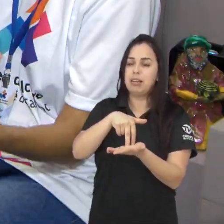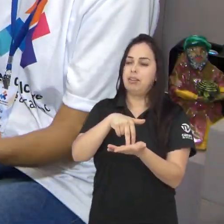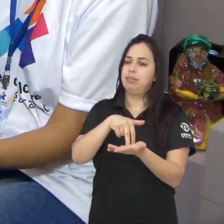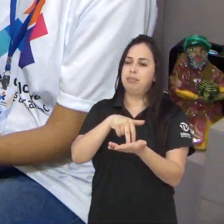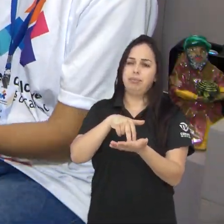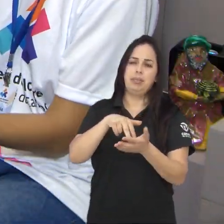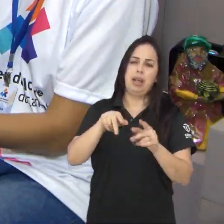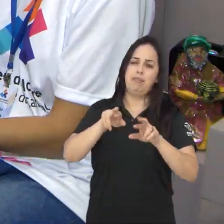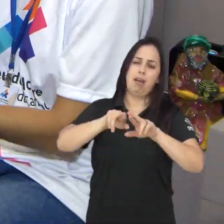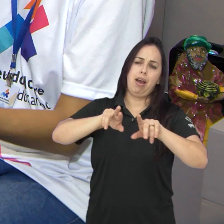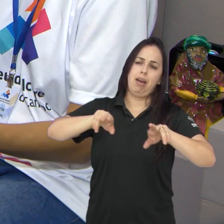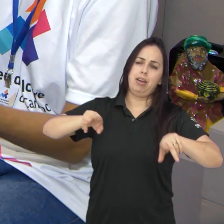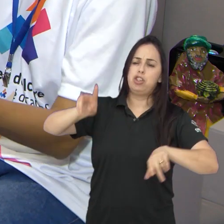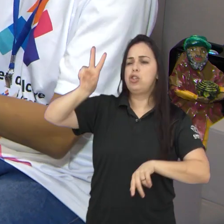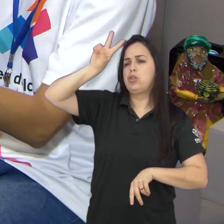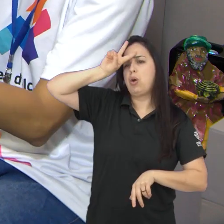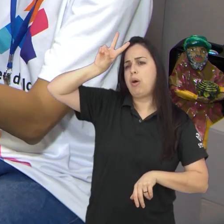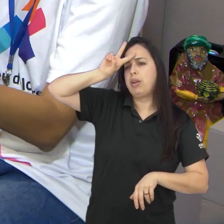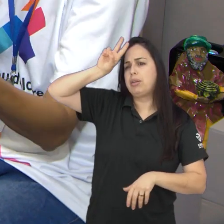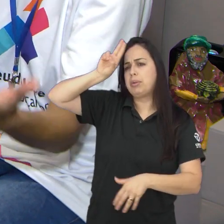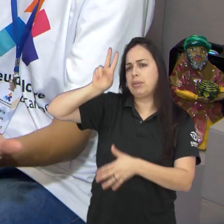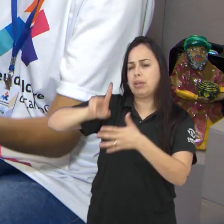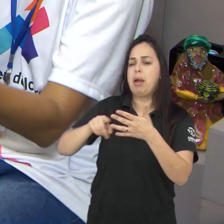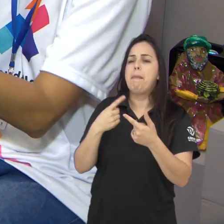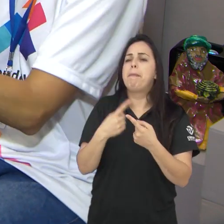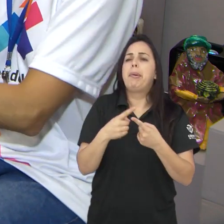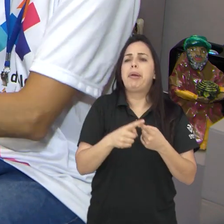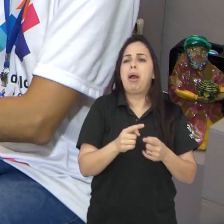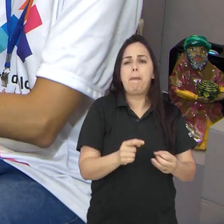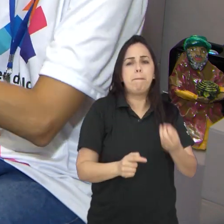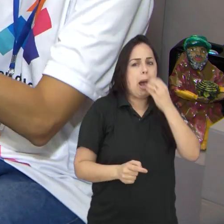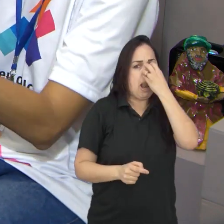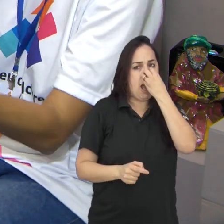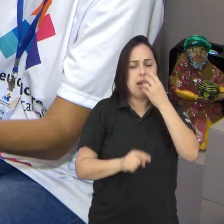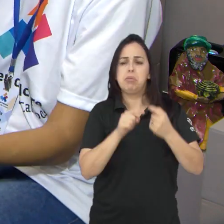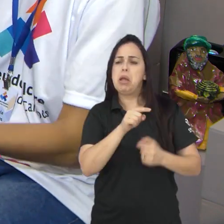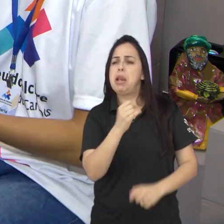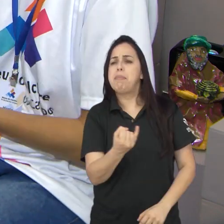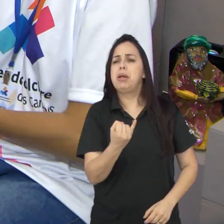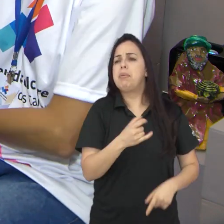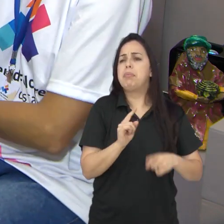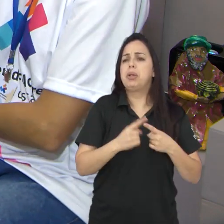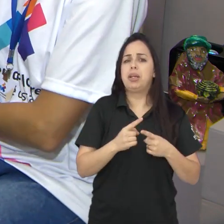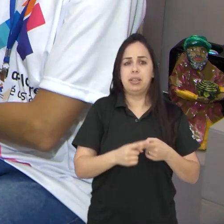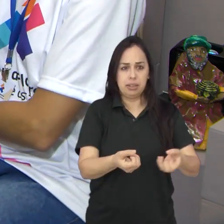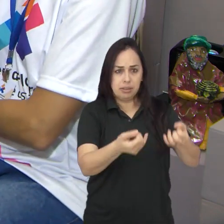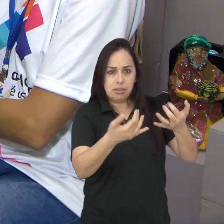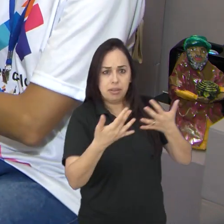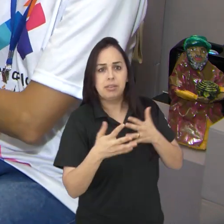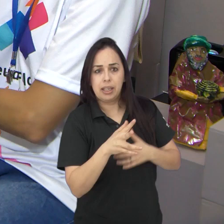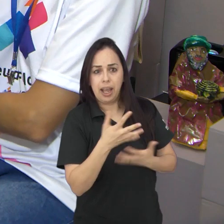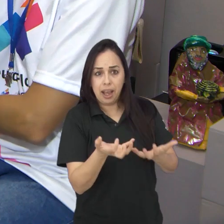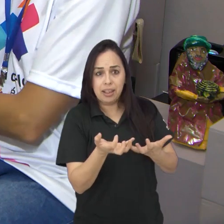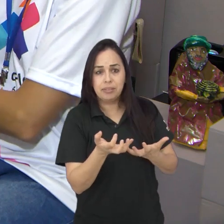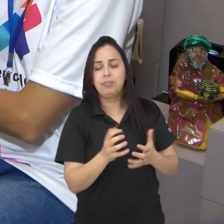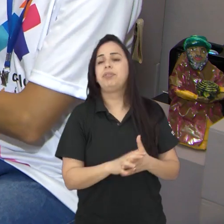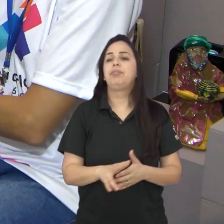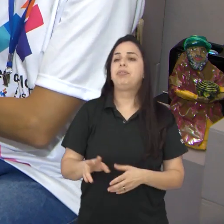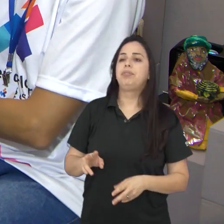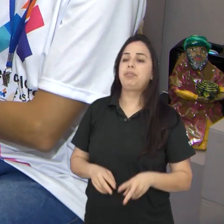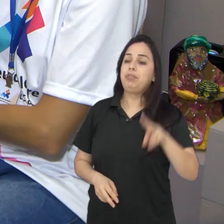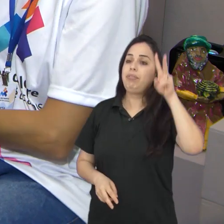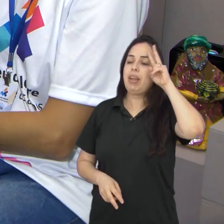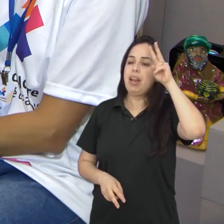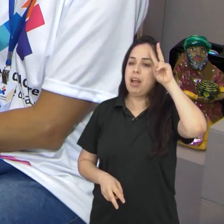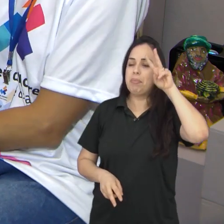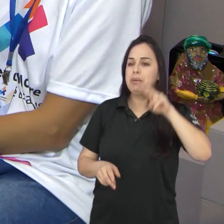tem várias também histórias do porquê o palhaço, qual a importância do palhaço. Você quer contar pra gente? E aí eu me lembro